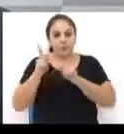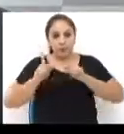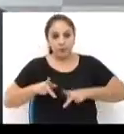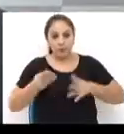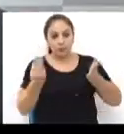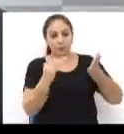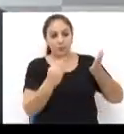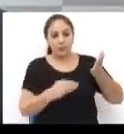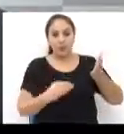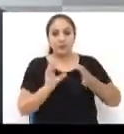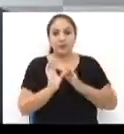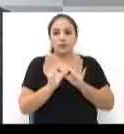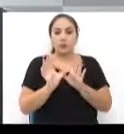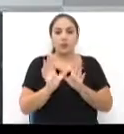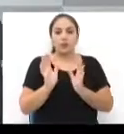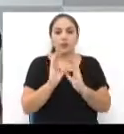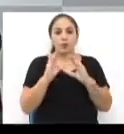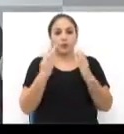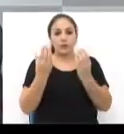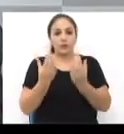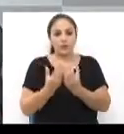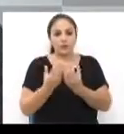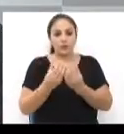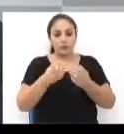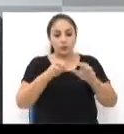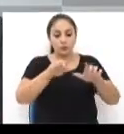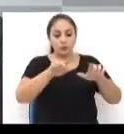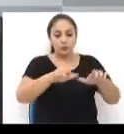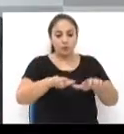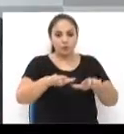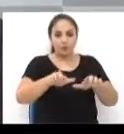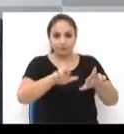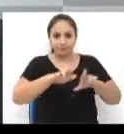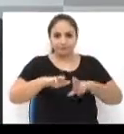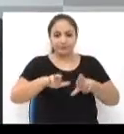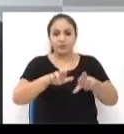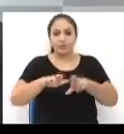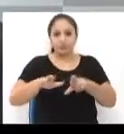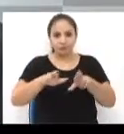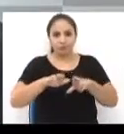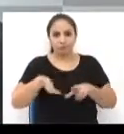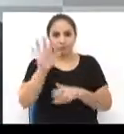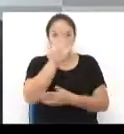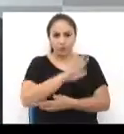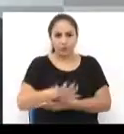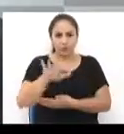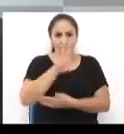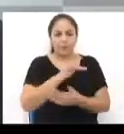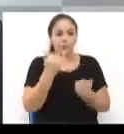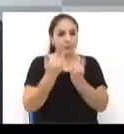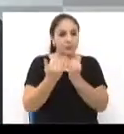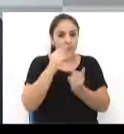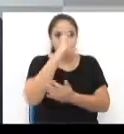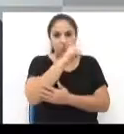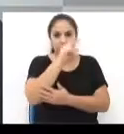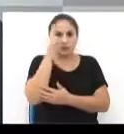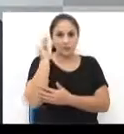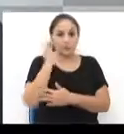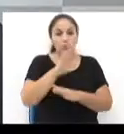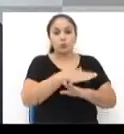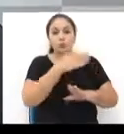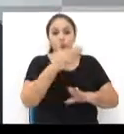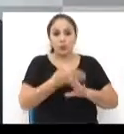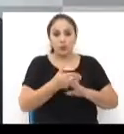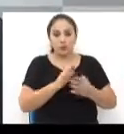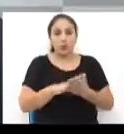ela à disposição da comunidade num espaço geográfico geral. Como assim geral? No município é o município todo, ou